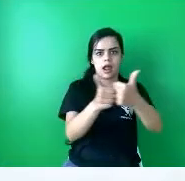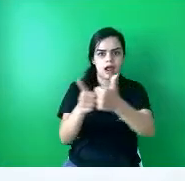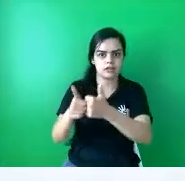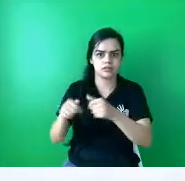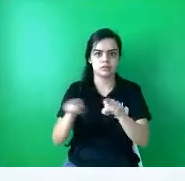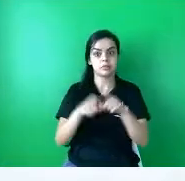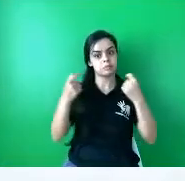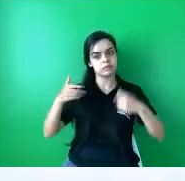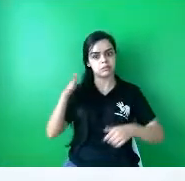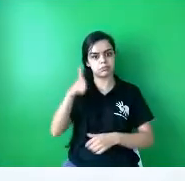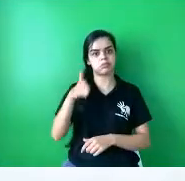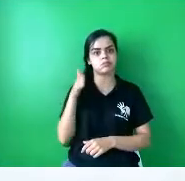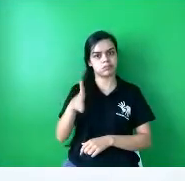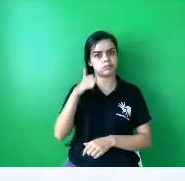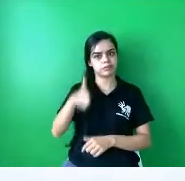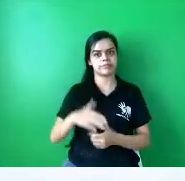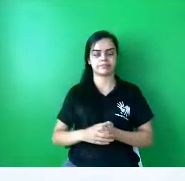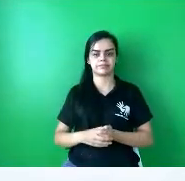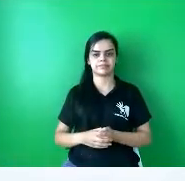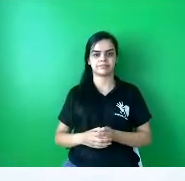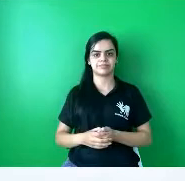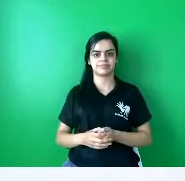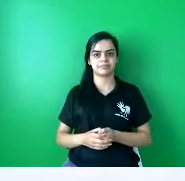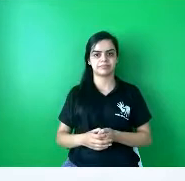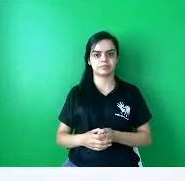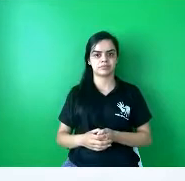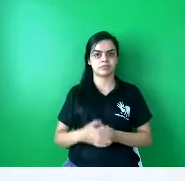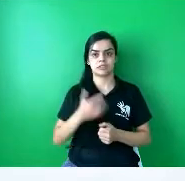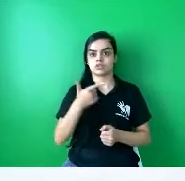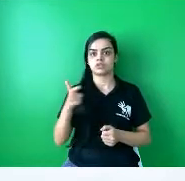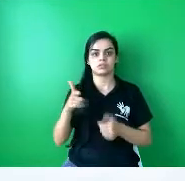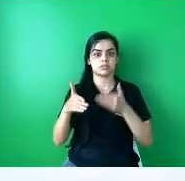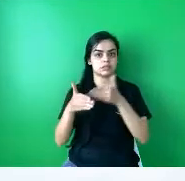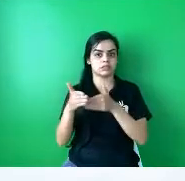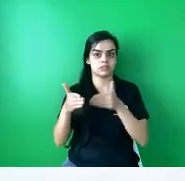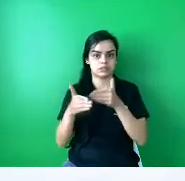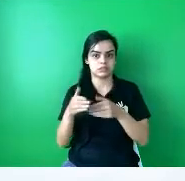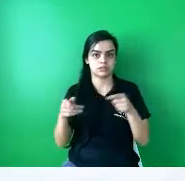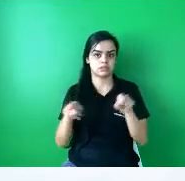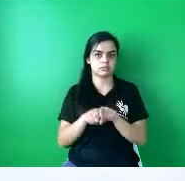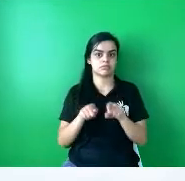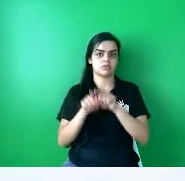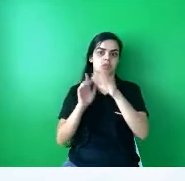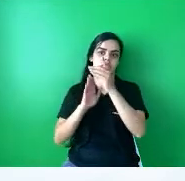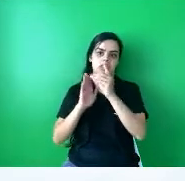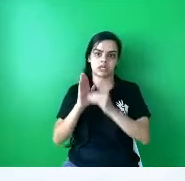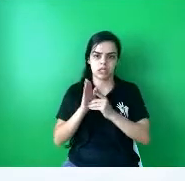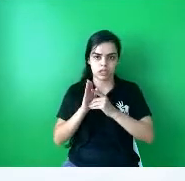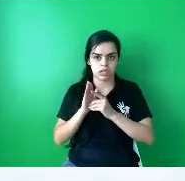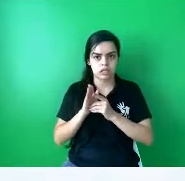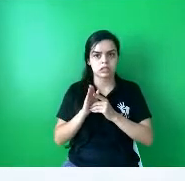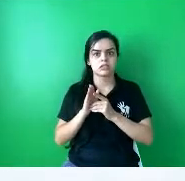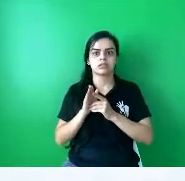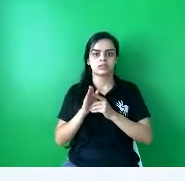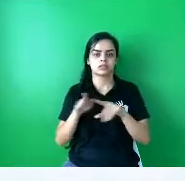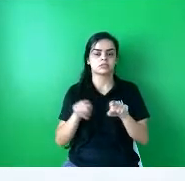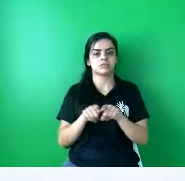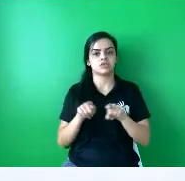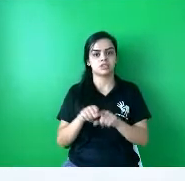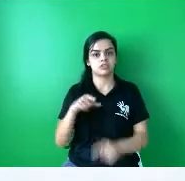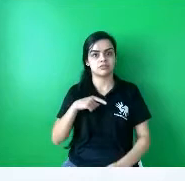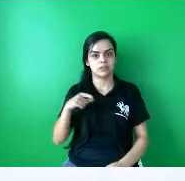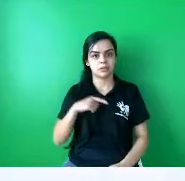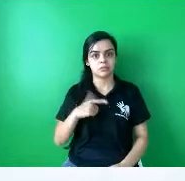por ali. Então, não tivemos uma restrição tão grande com os decretos inicialmente, tivemos mais